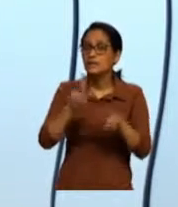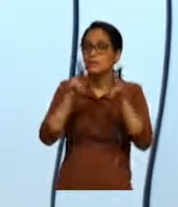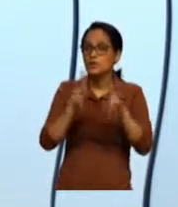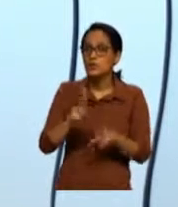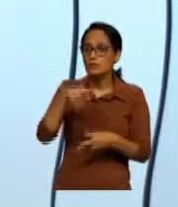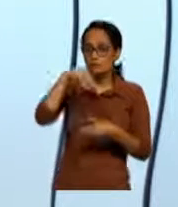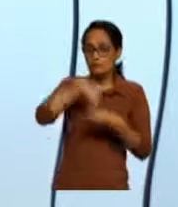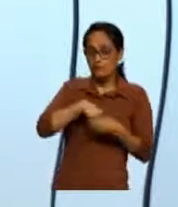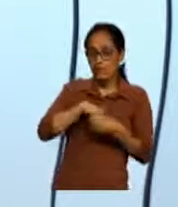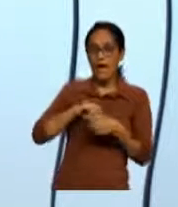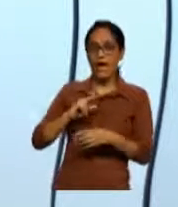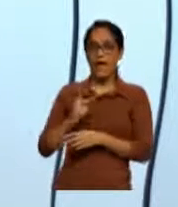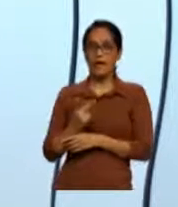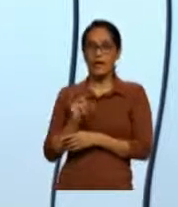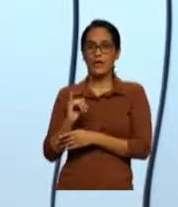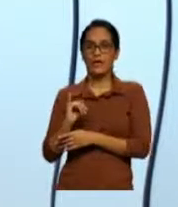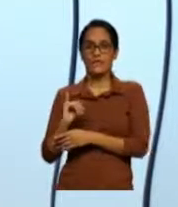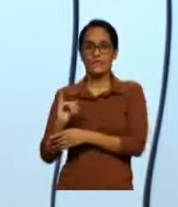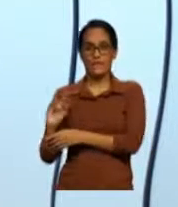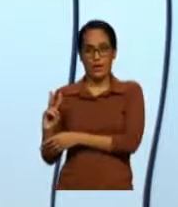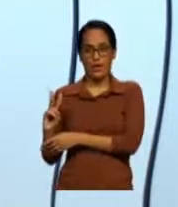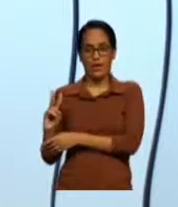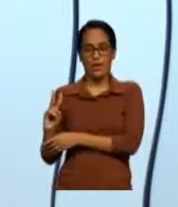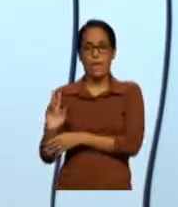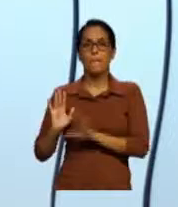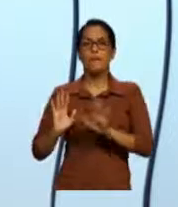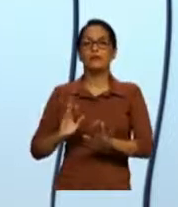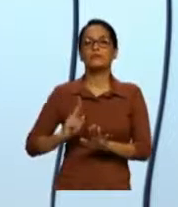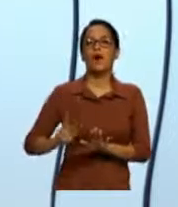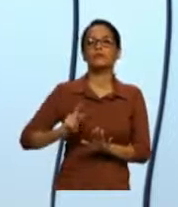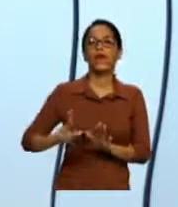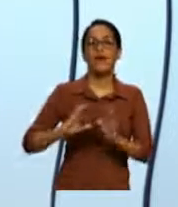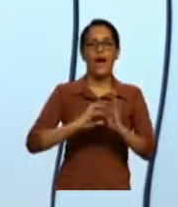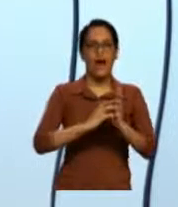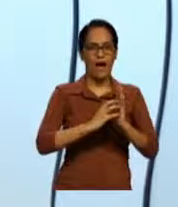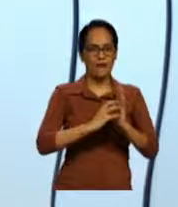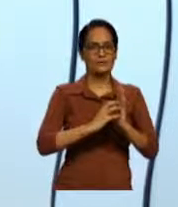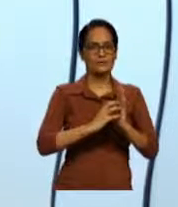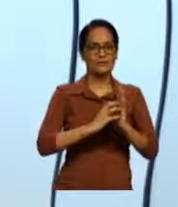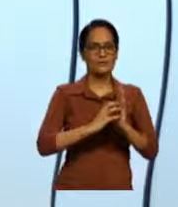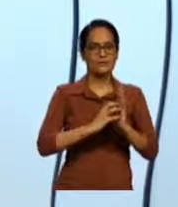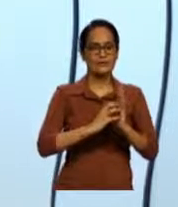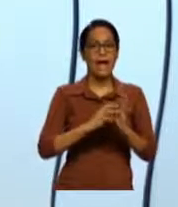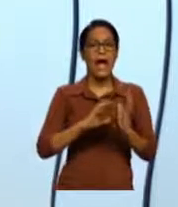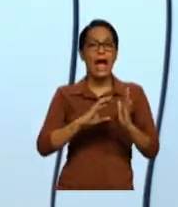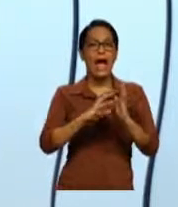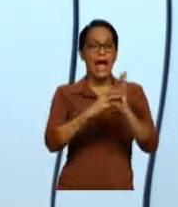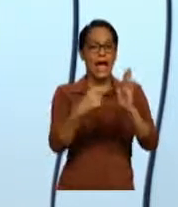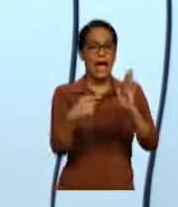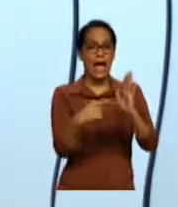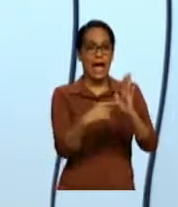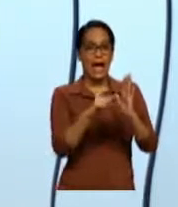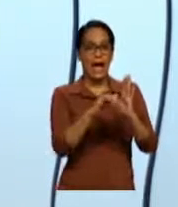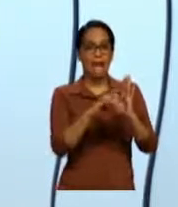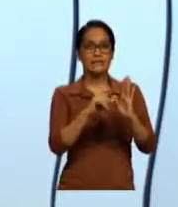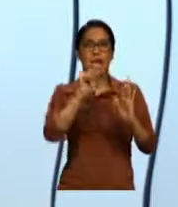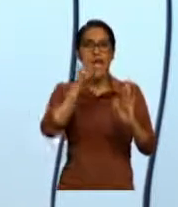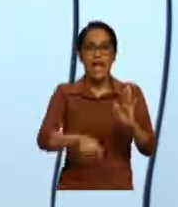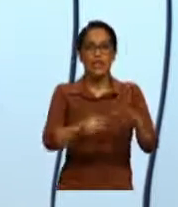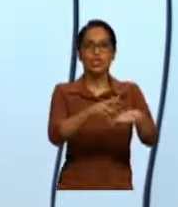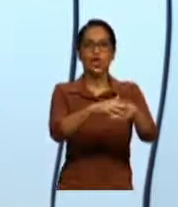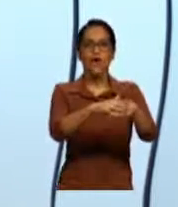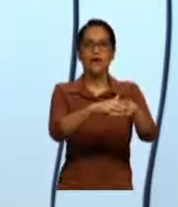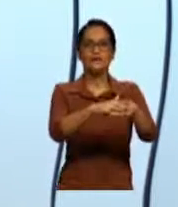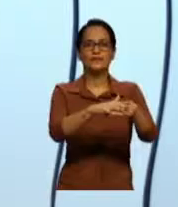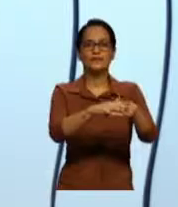HIV, mas ela não necessariamente ela tem a AIDS. A AIDS é a manifestação desse vírus, é a doença. E